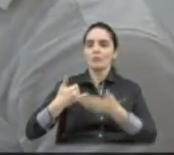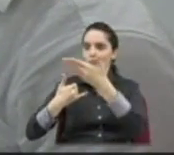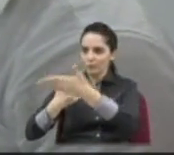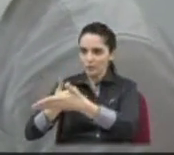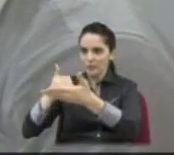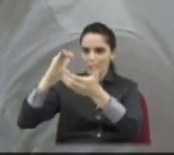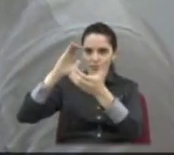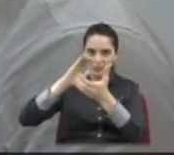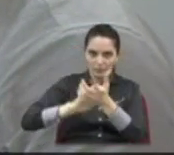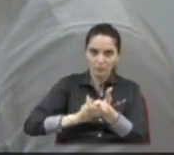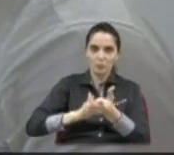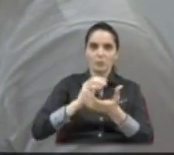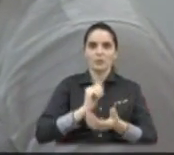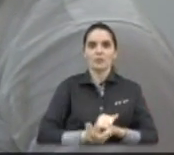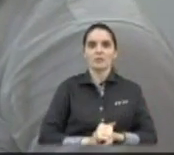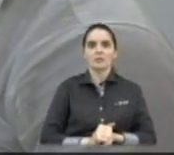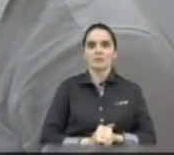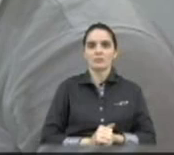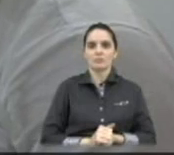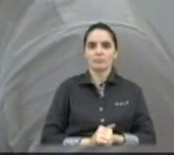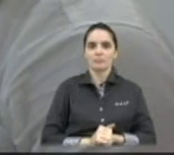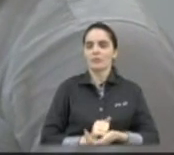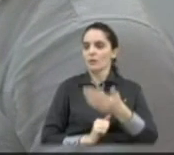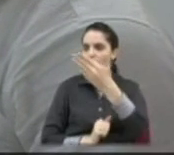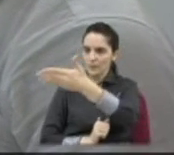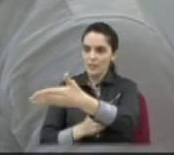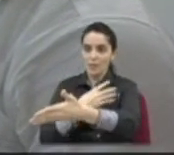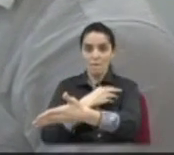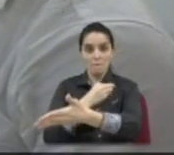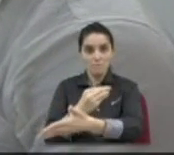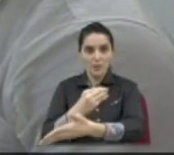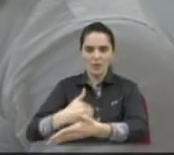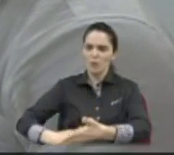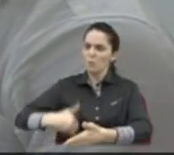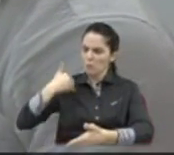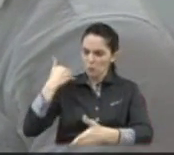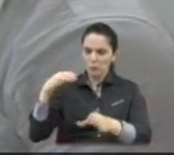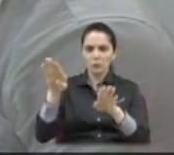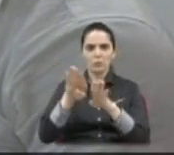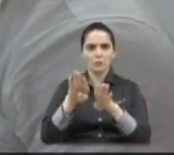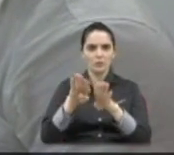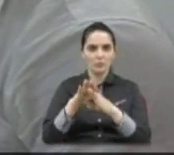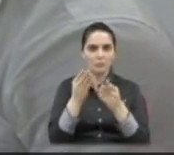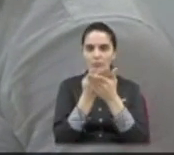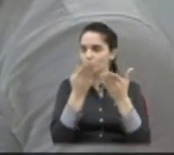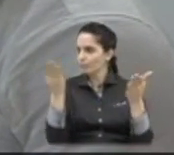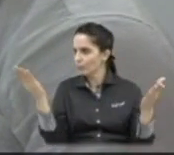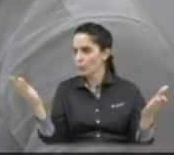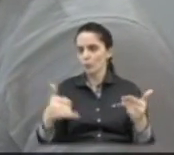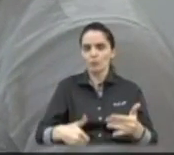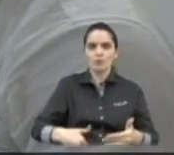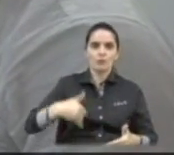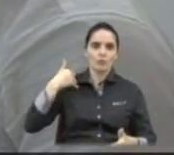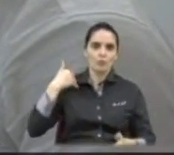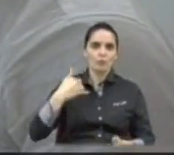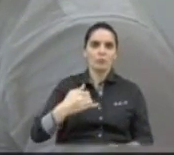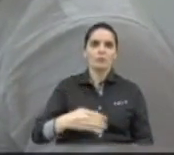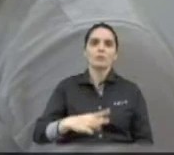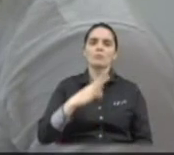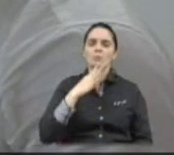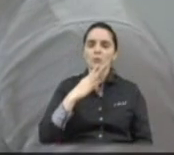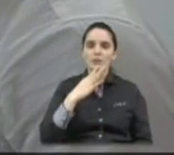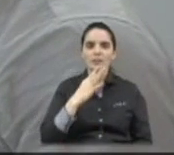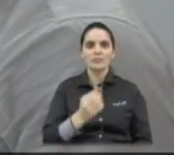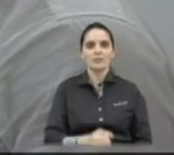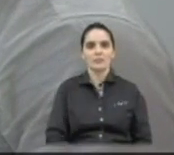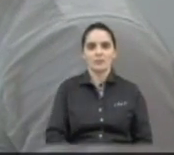Armando, orgulho para o Leandro poder ter sido filho do Armando, orgulho para todos nós poder termos conhecido e convivido pelo